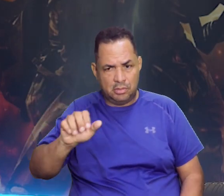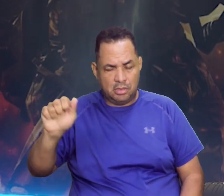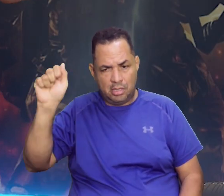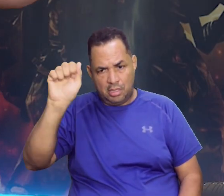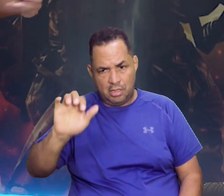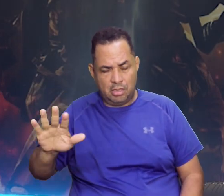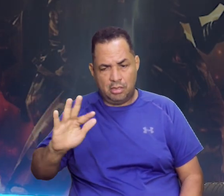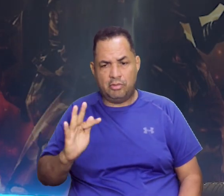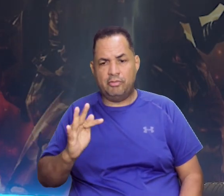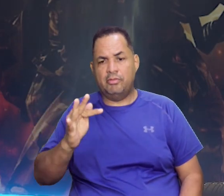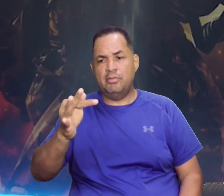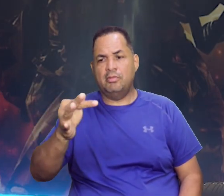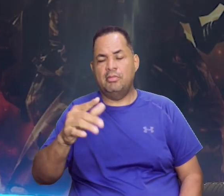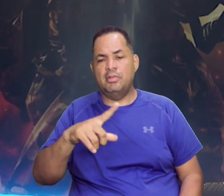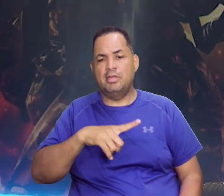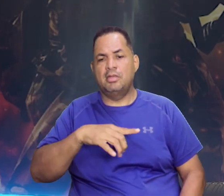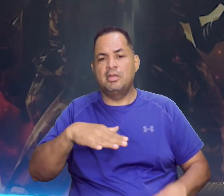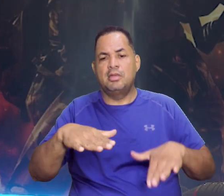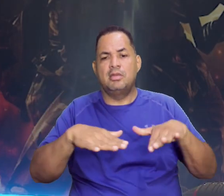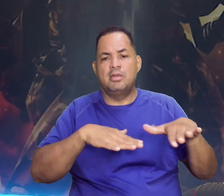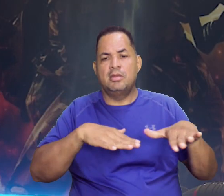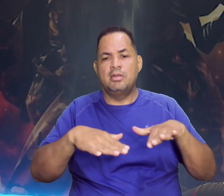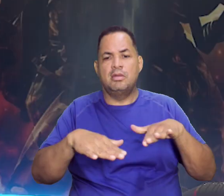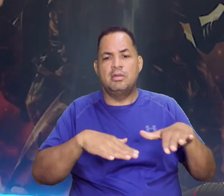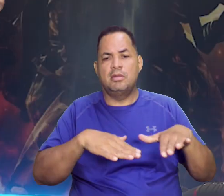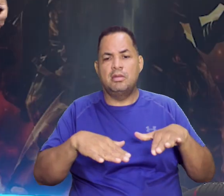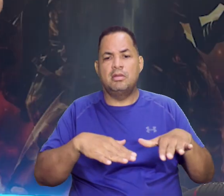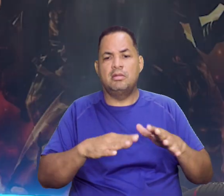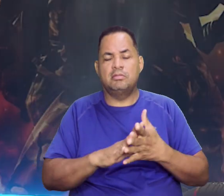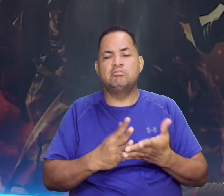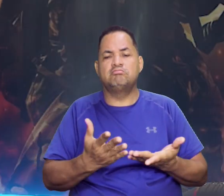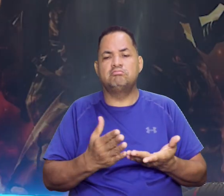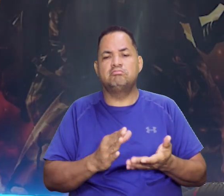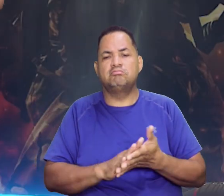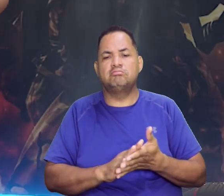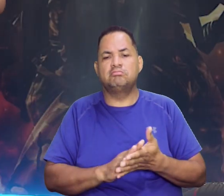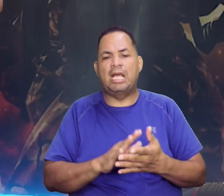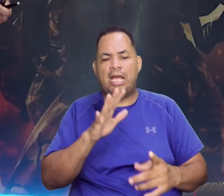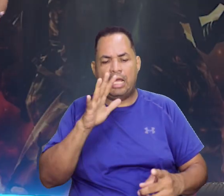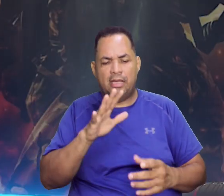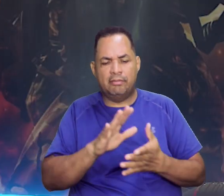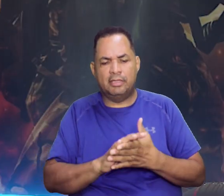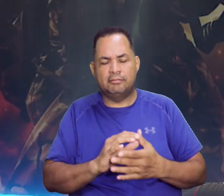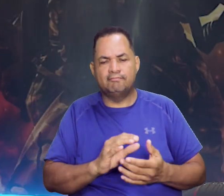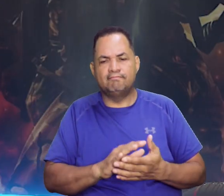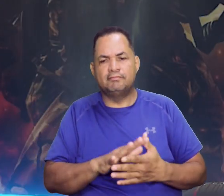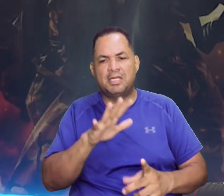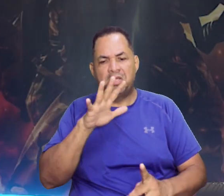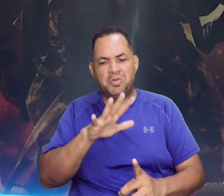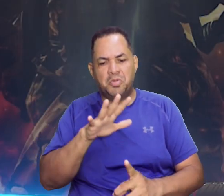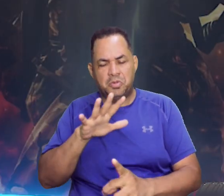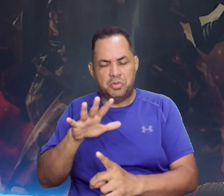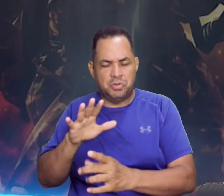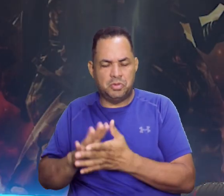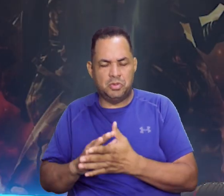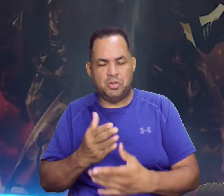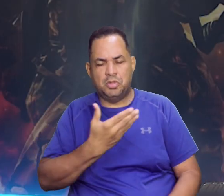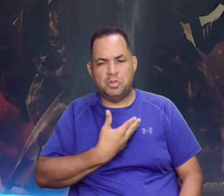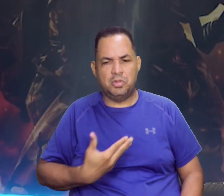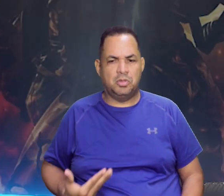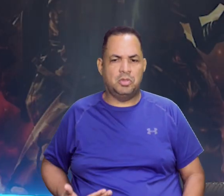futuramente, posteriormente, vai ter movimentos que vai forçar esse governo a acabar com essa política, mas vai